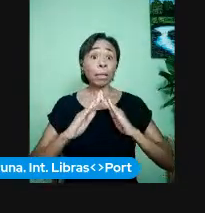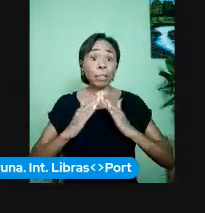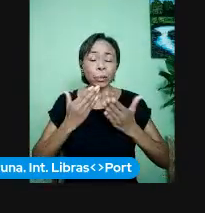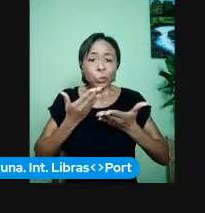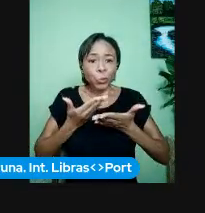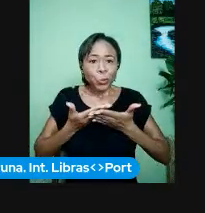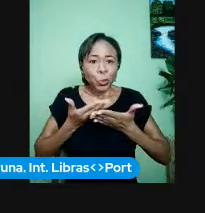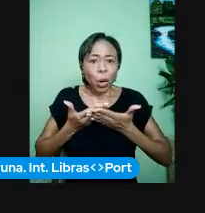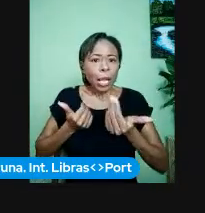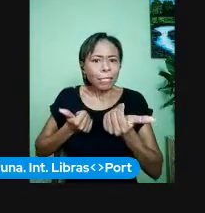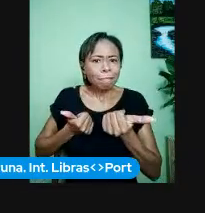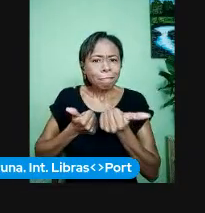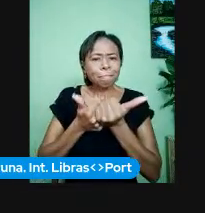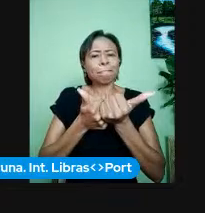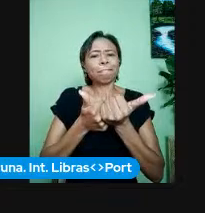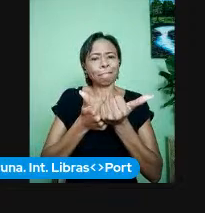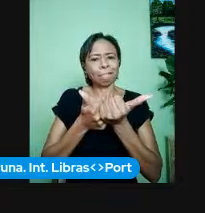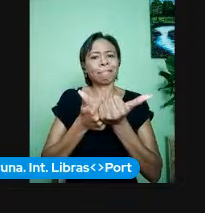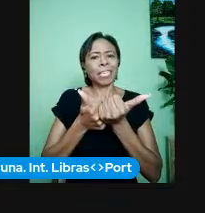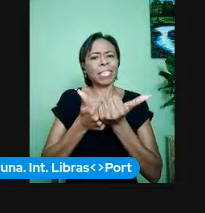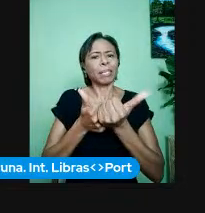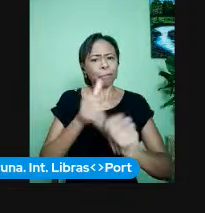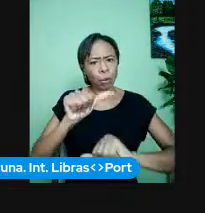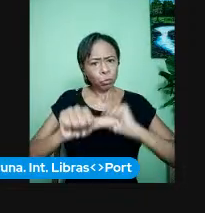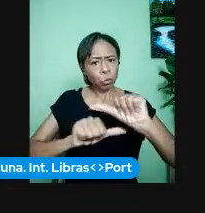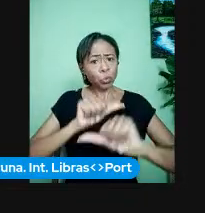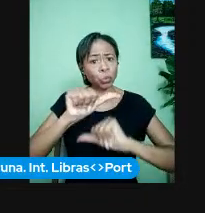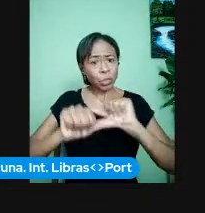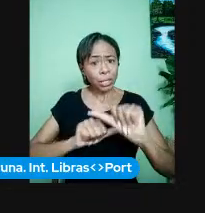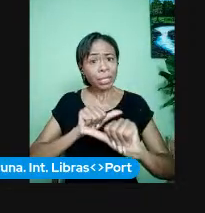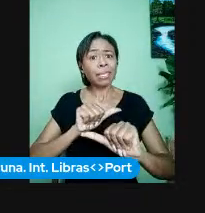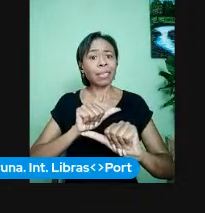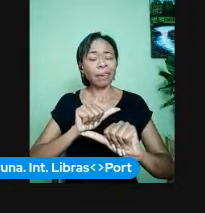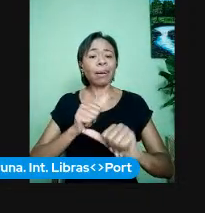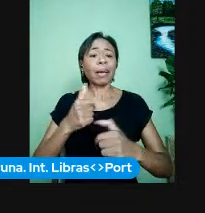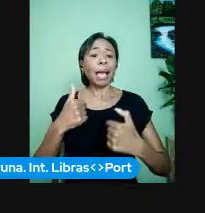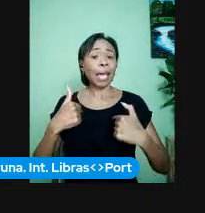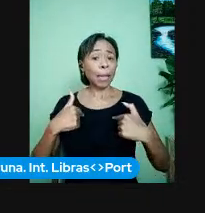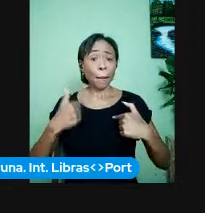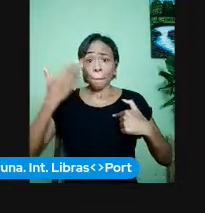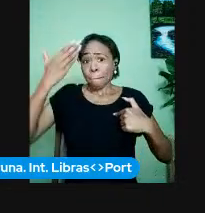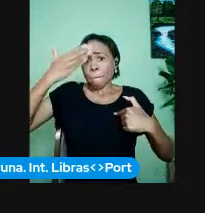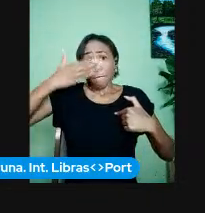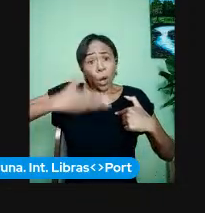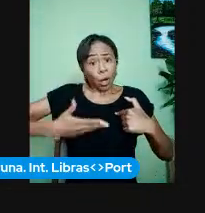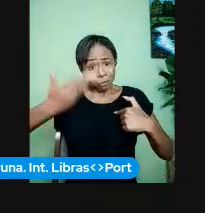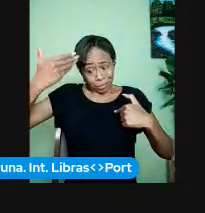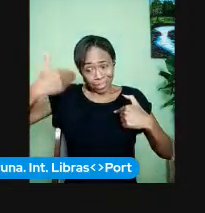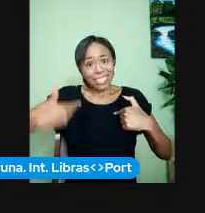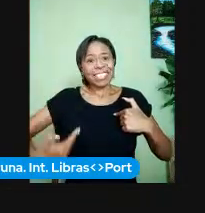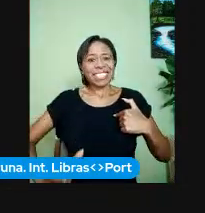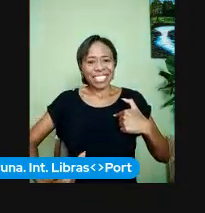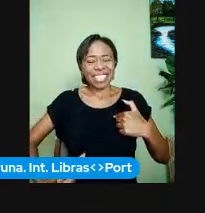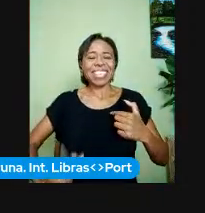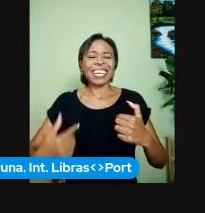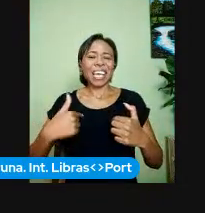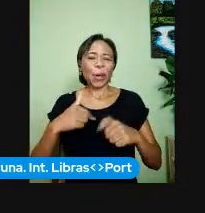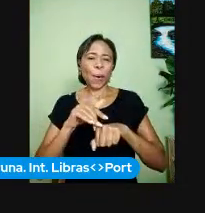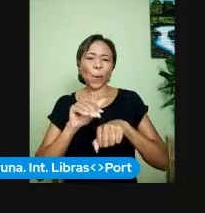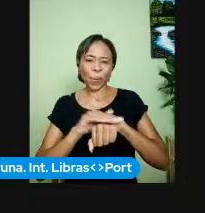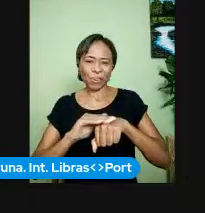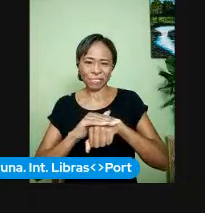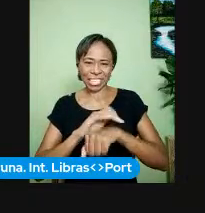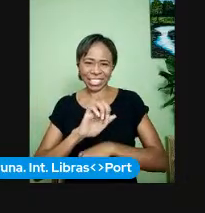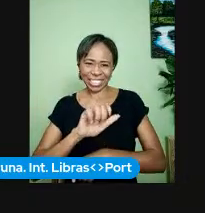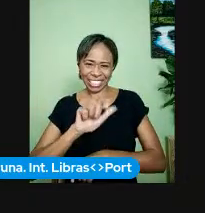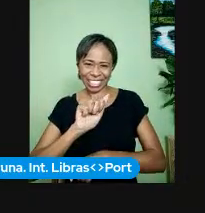colaboradora de transformação realmente na sua vida. Eu sou prova viva disso, eu falo muito com o seu Elaí, eu sou cria